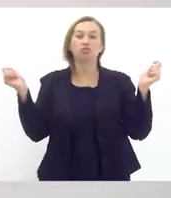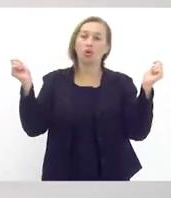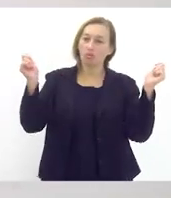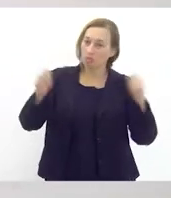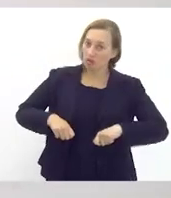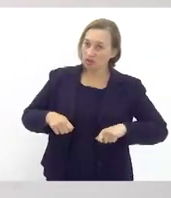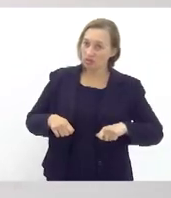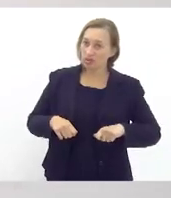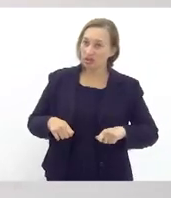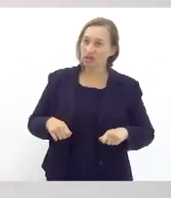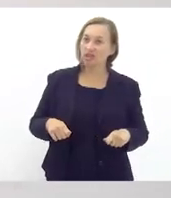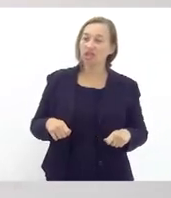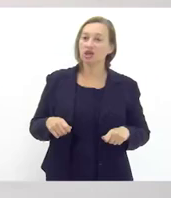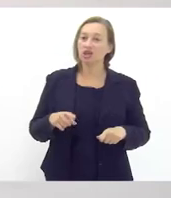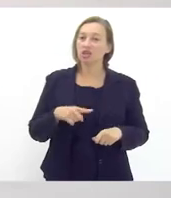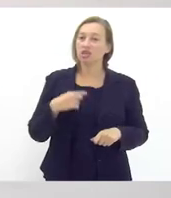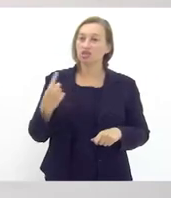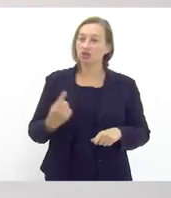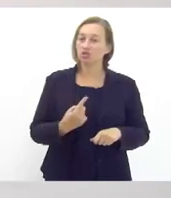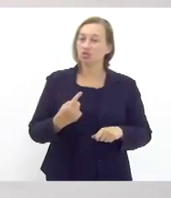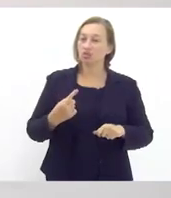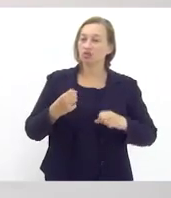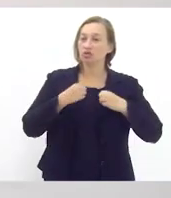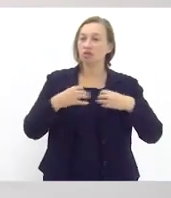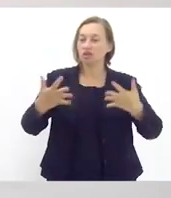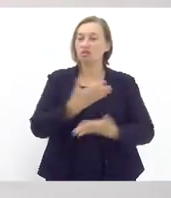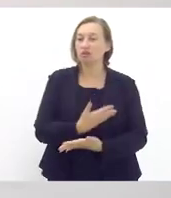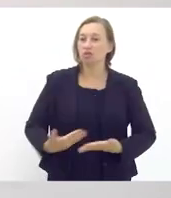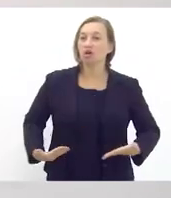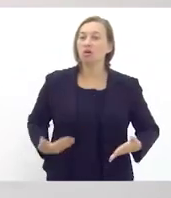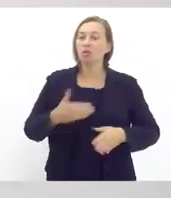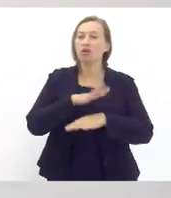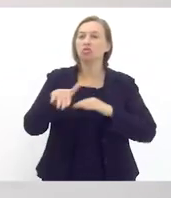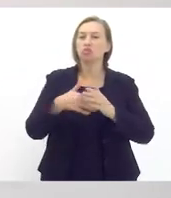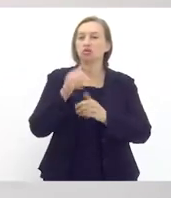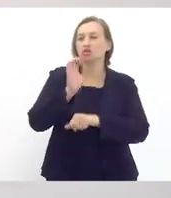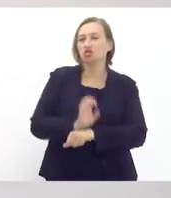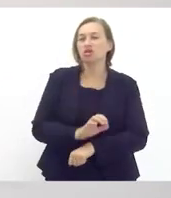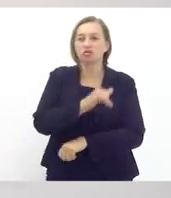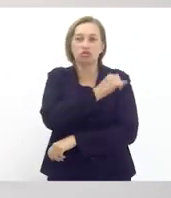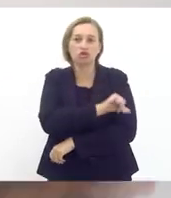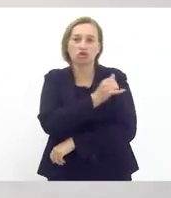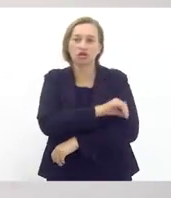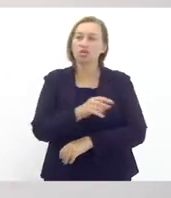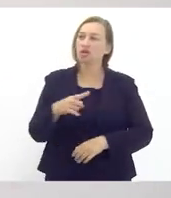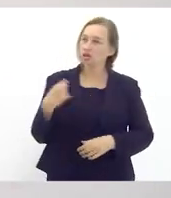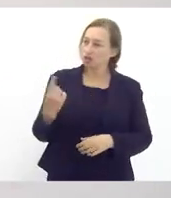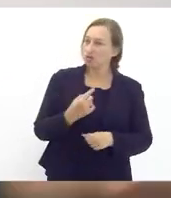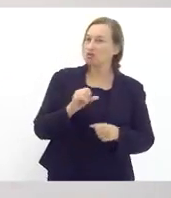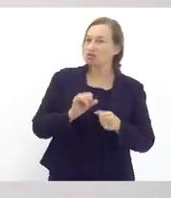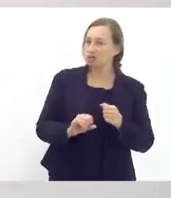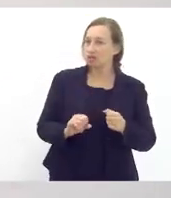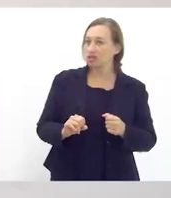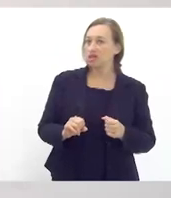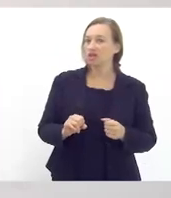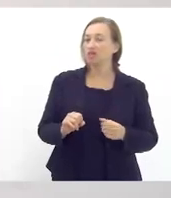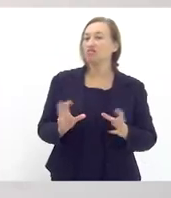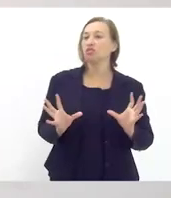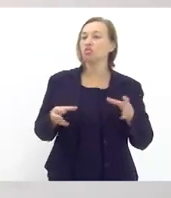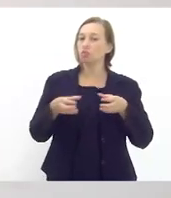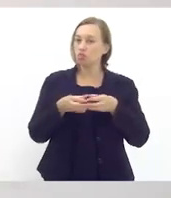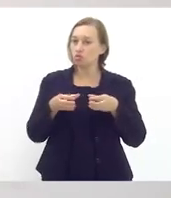da gente levar essas audiências públicas para todo o estado do Rio de Janeiro é assim que a gente vai fazer de forma